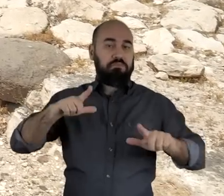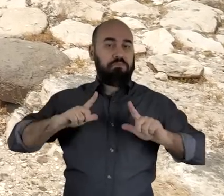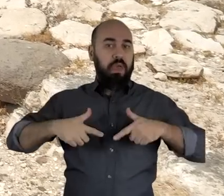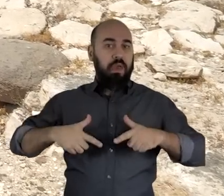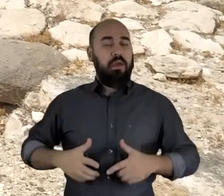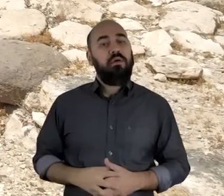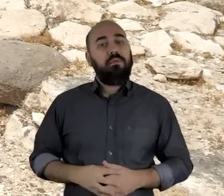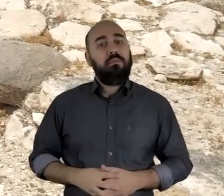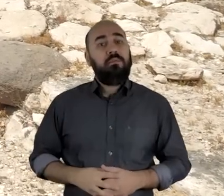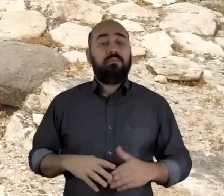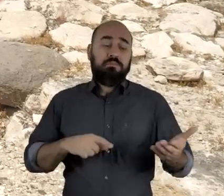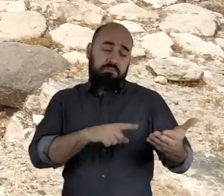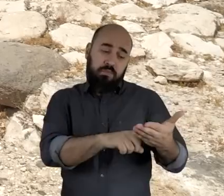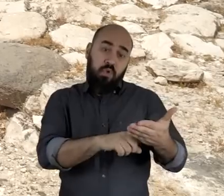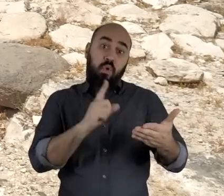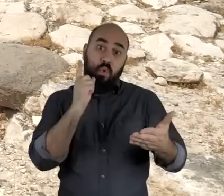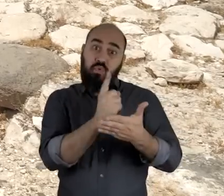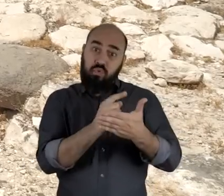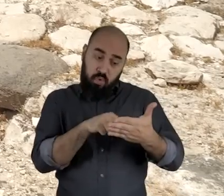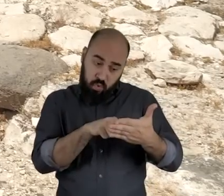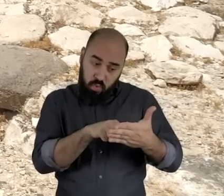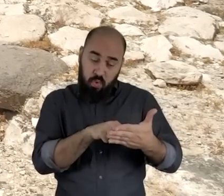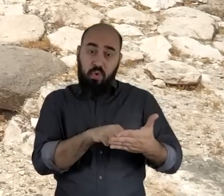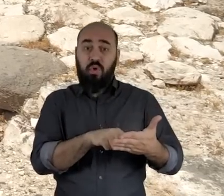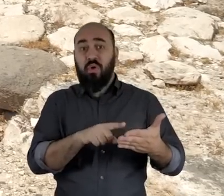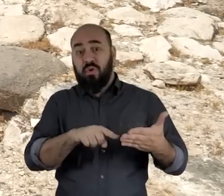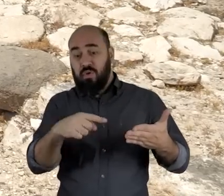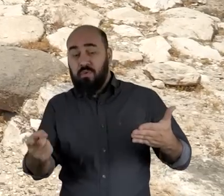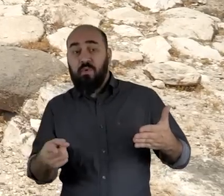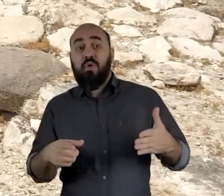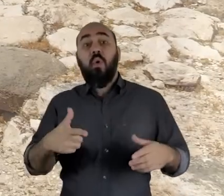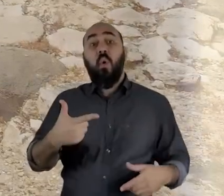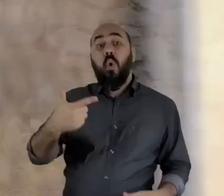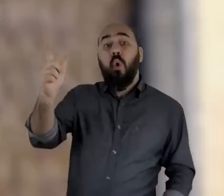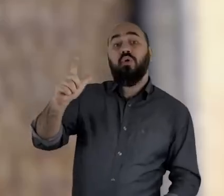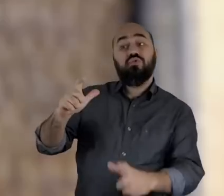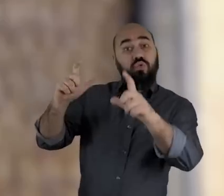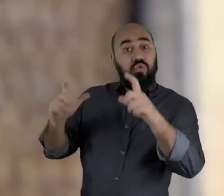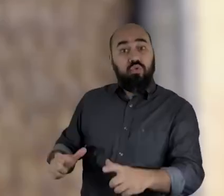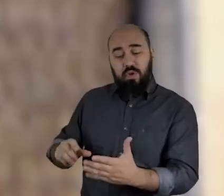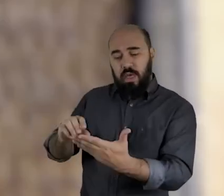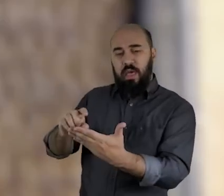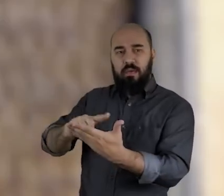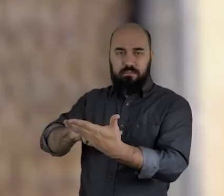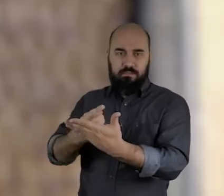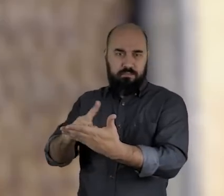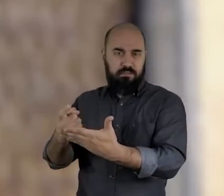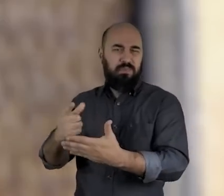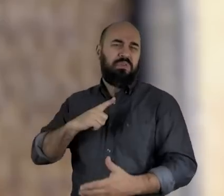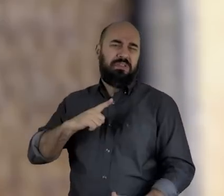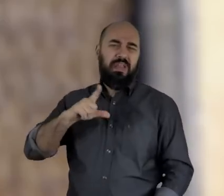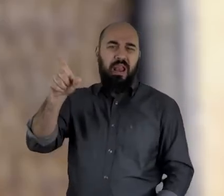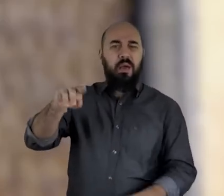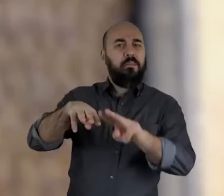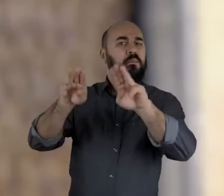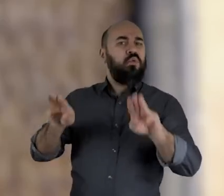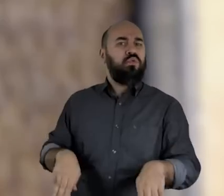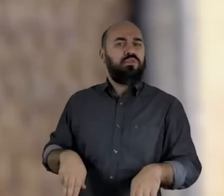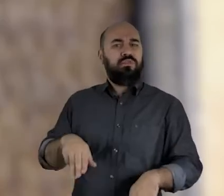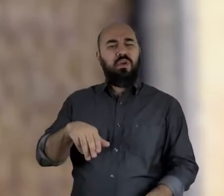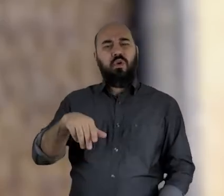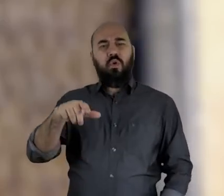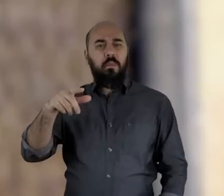escrita ali encontrada em Tel Dan, encontraram também na estela de Mecha, que hoje está no Museu do Louvre,